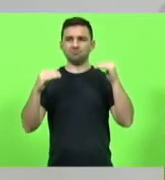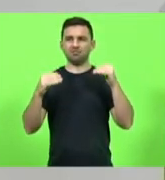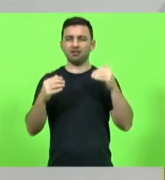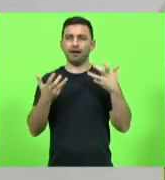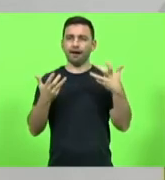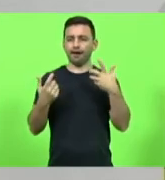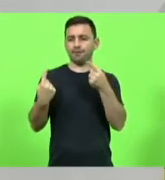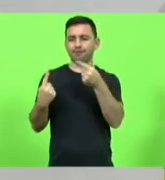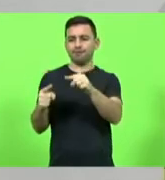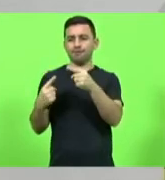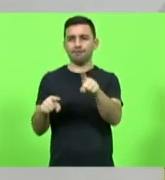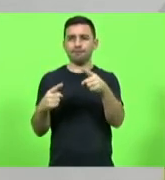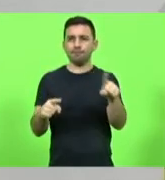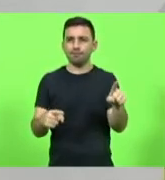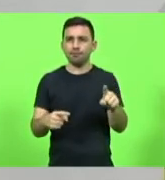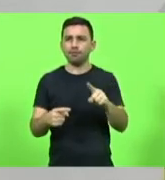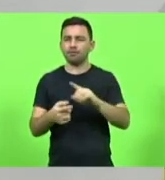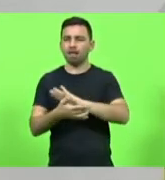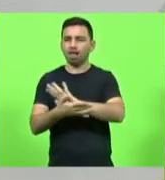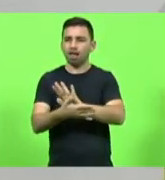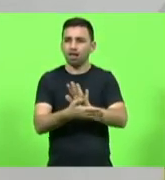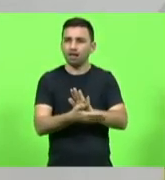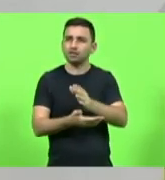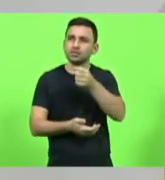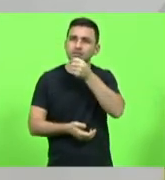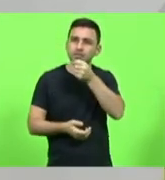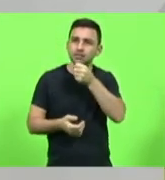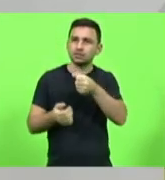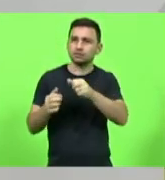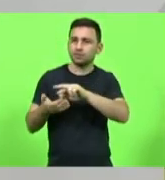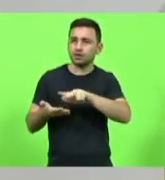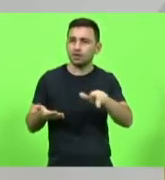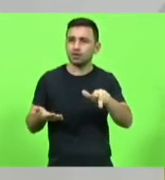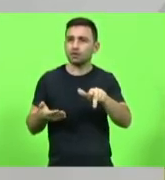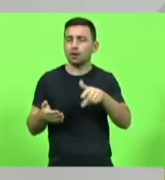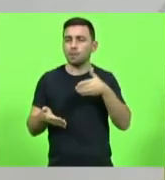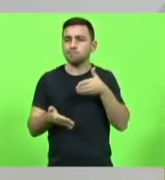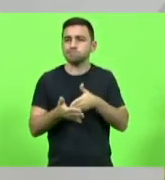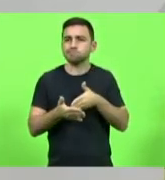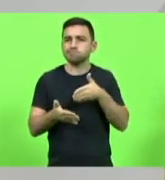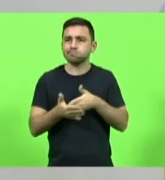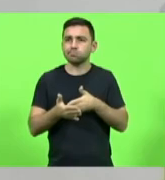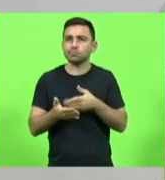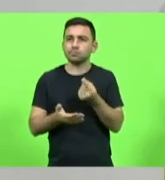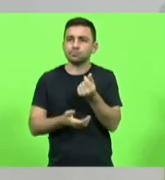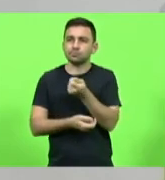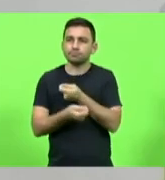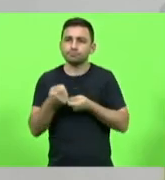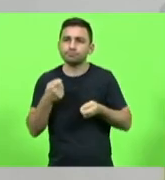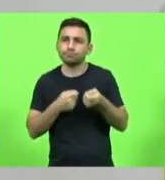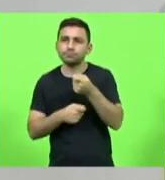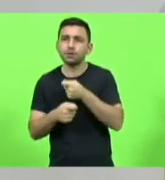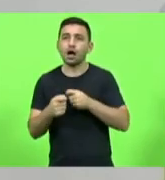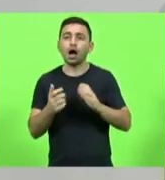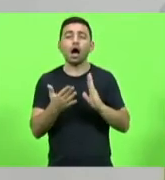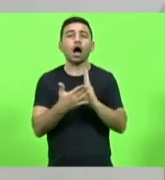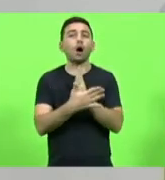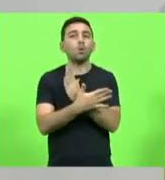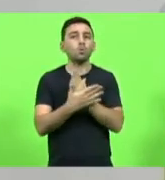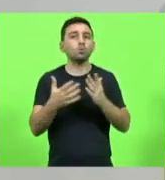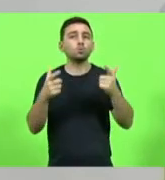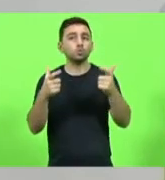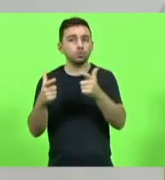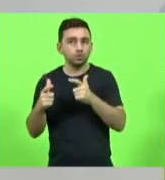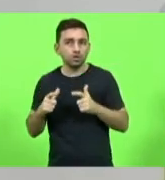a jornalistas e promover o bloqueio econômico a determinados veículos de comunicação